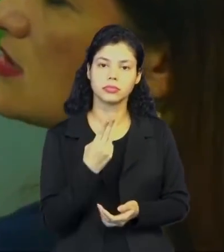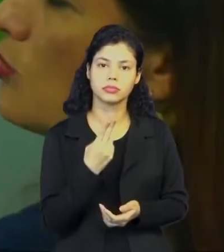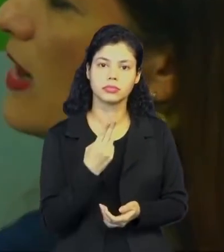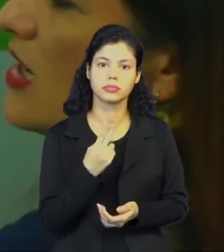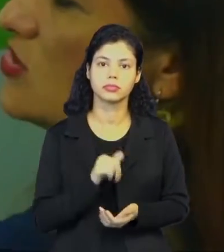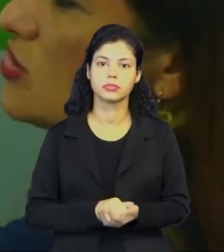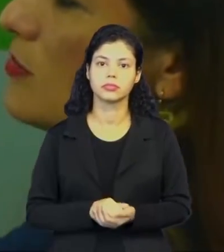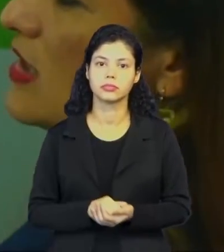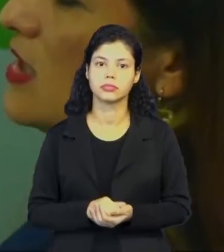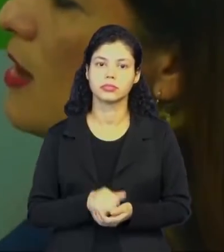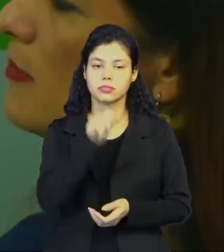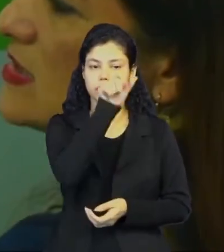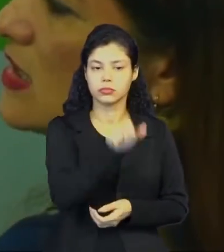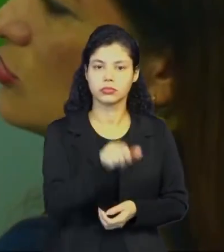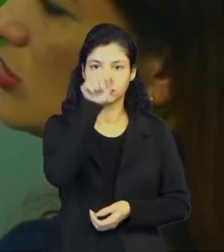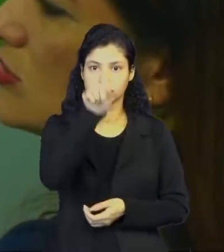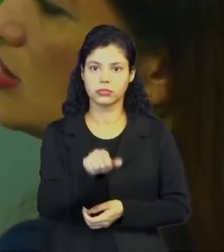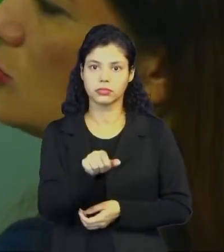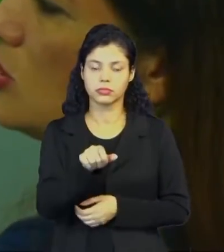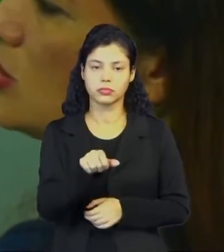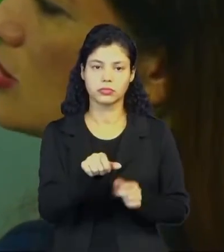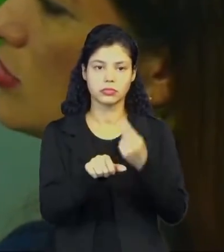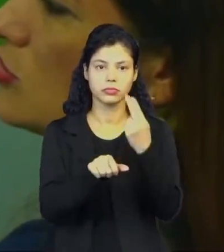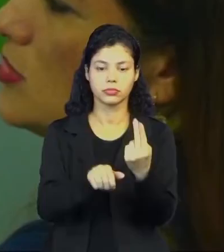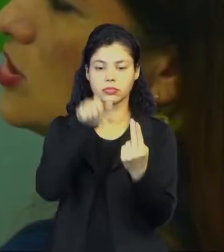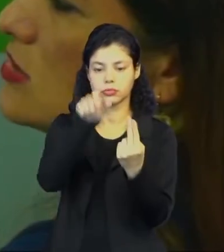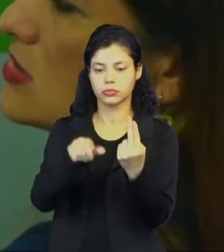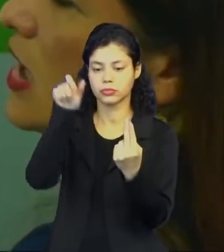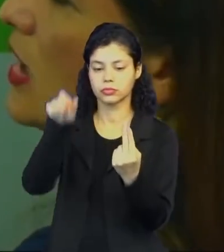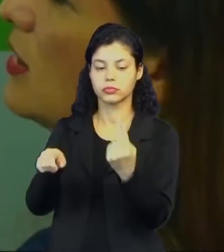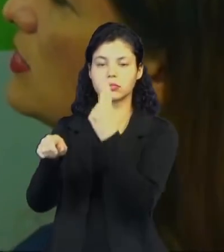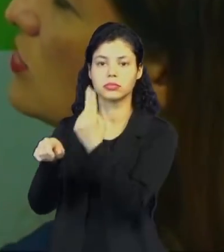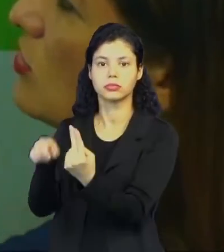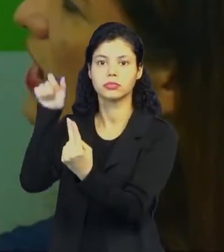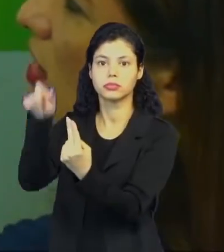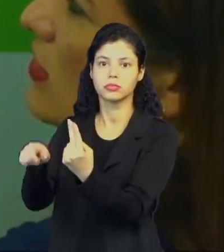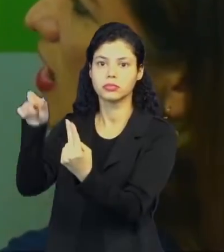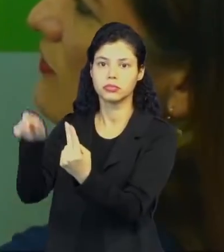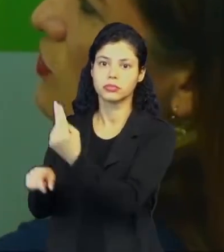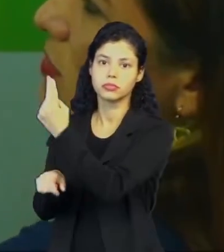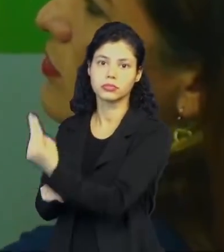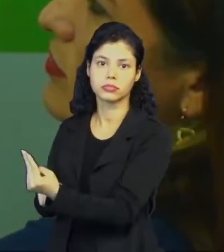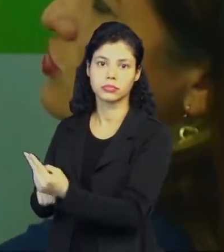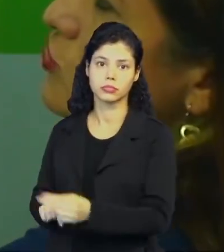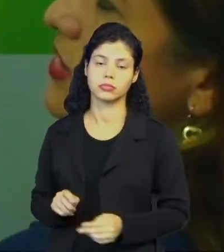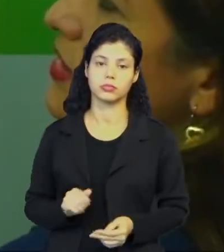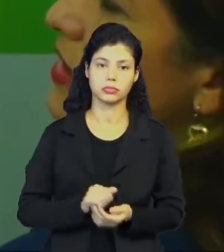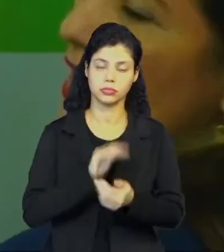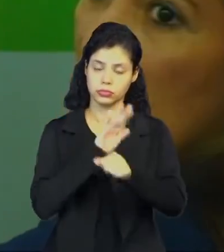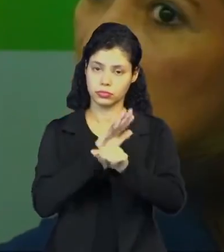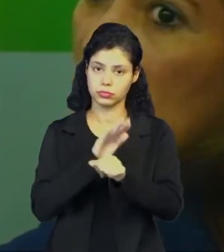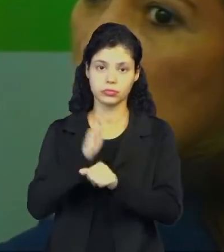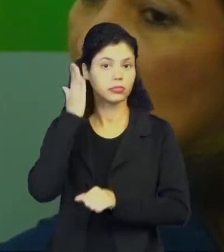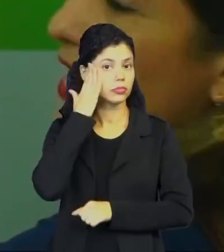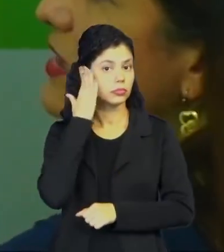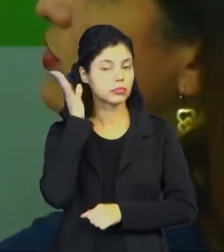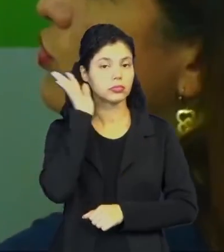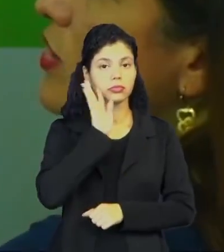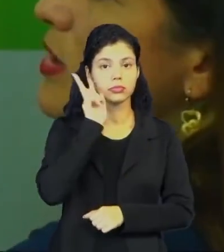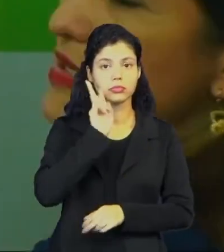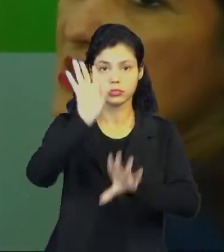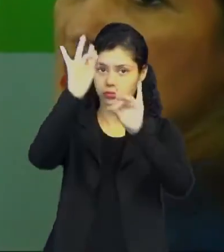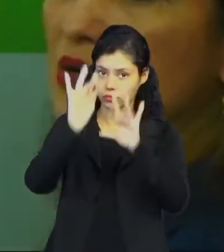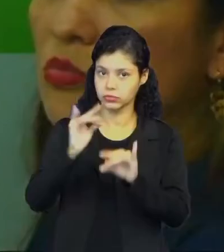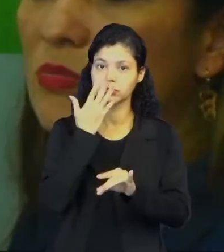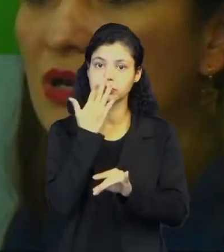entrada. São barras também, mas aqui eu tenho tanto menina quanto meninos. Lembrando que o gráfico me ajuda a lembrar, porque cada